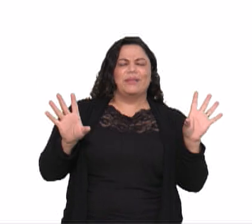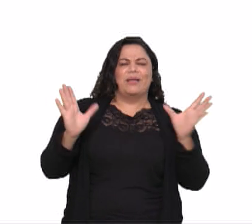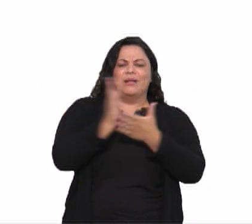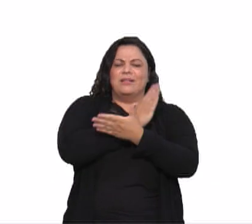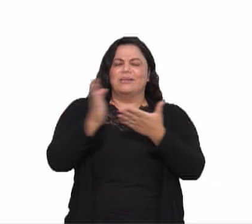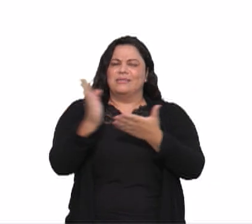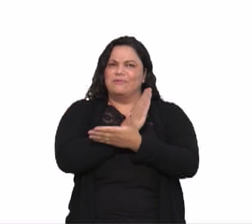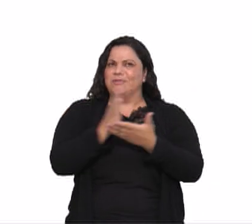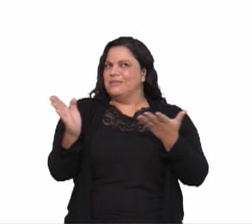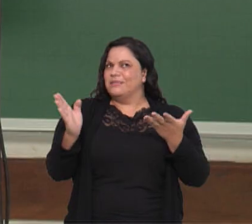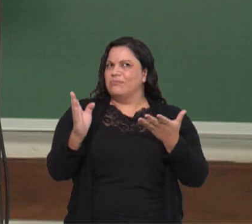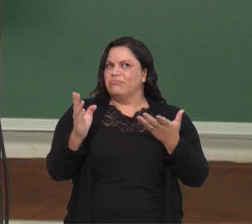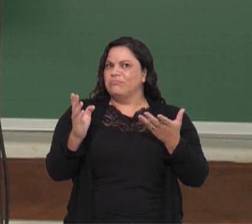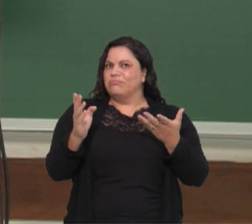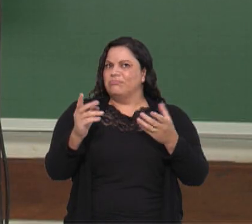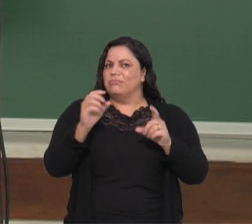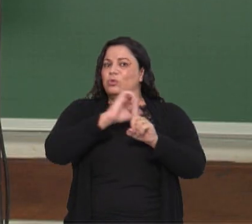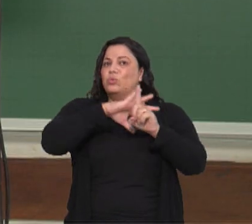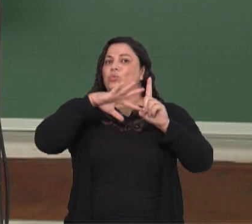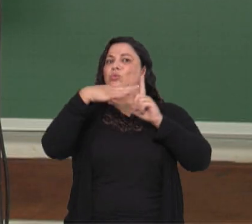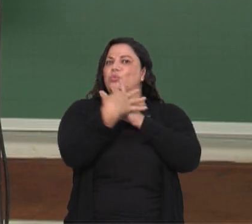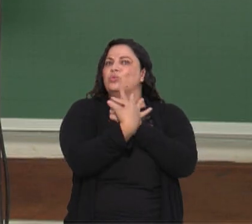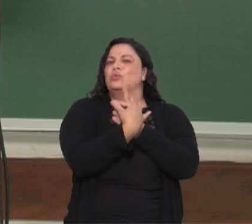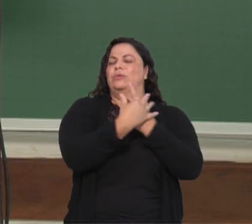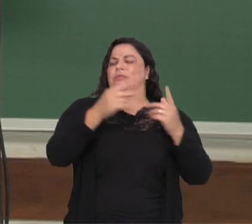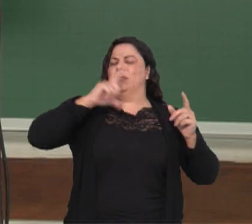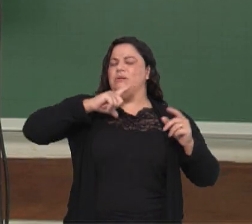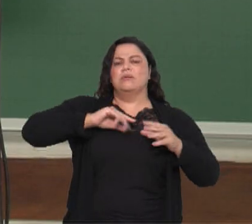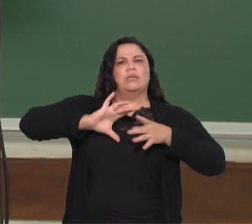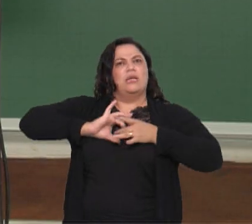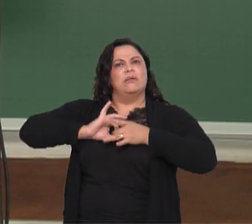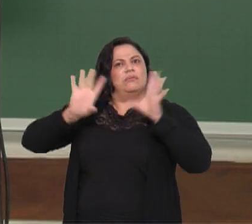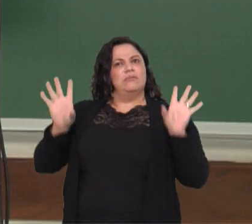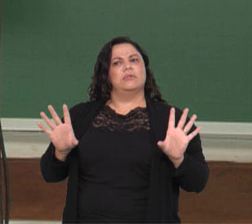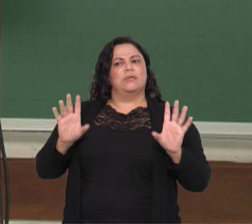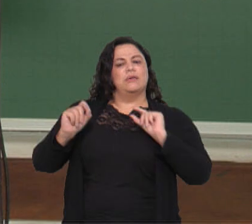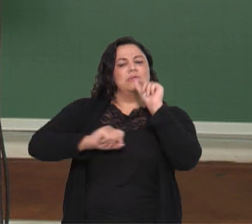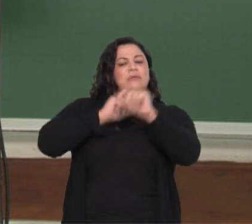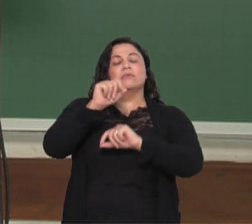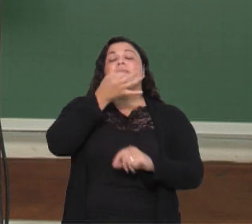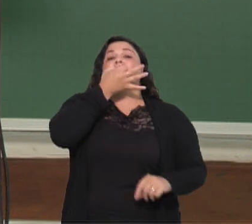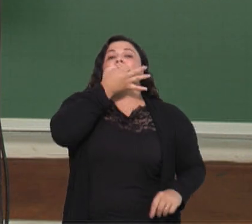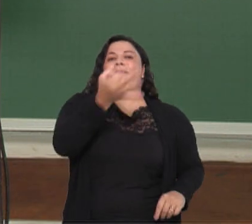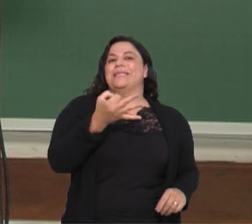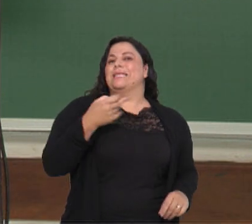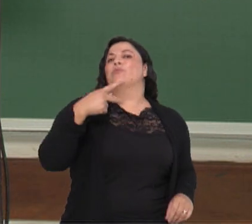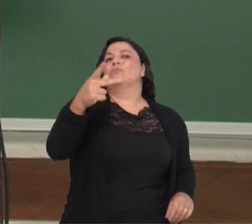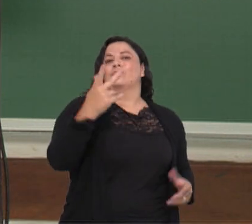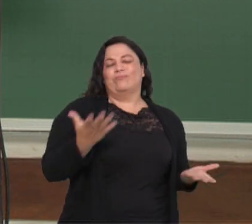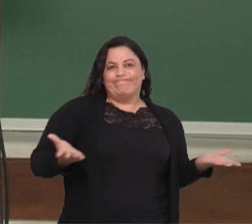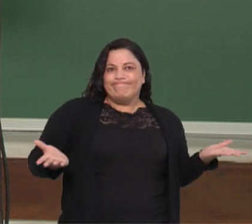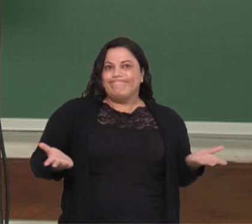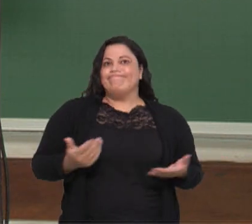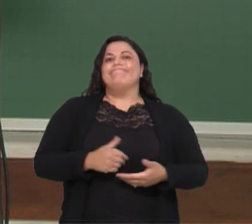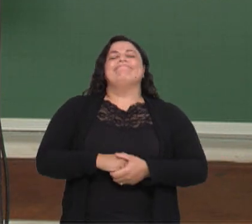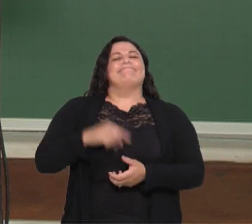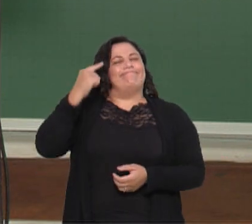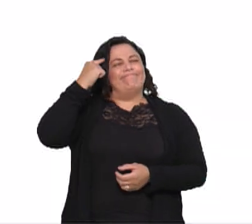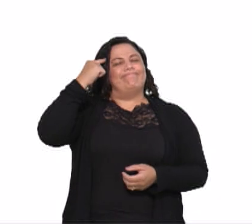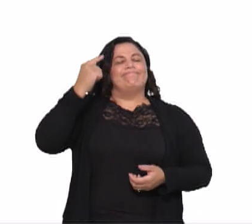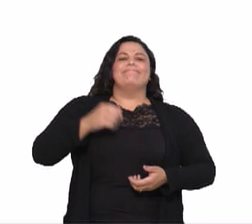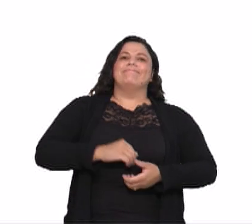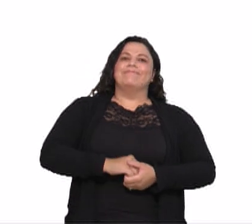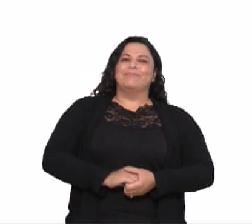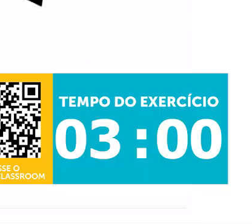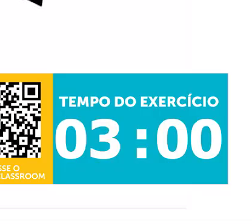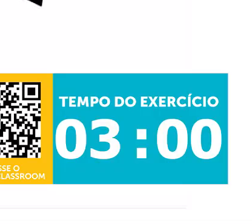existe liberdade? O que você acha? Qual o seu ponto de vista perante essa pergunta aí? Pense aí um pouquinho.